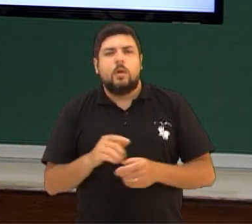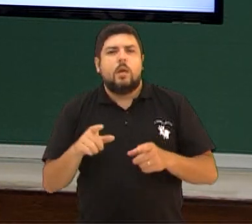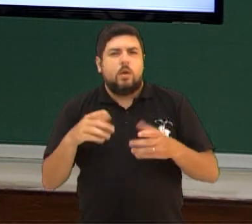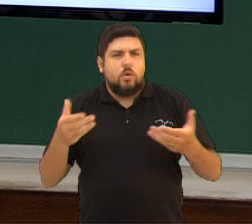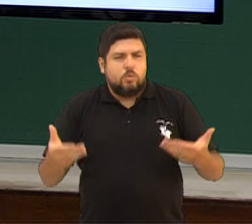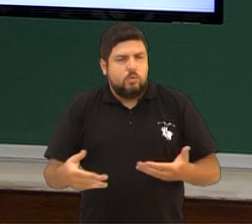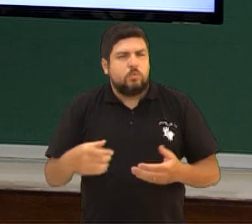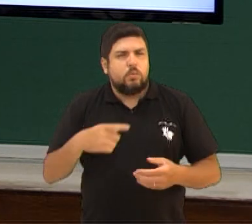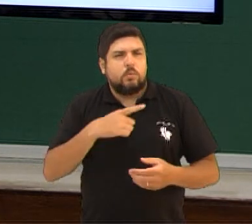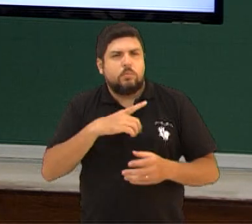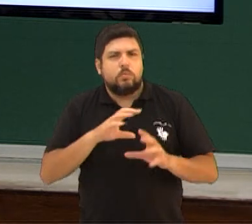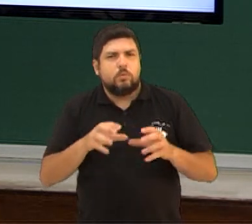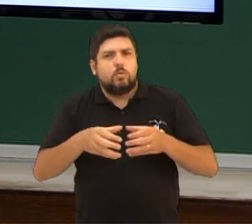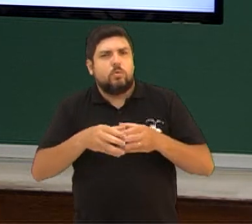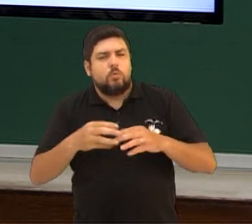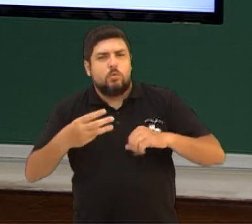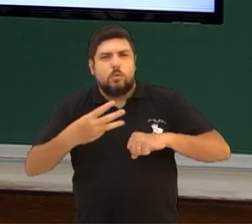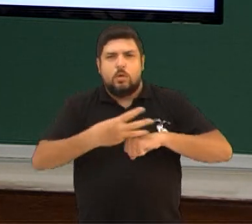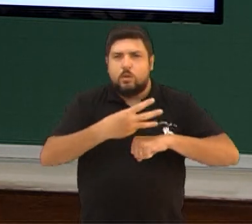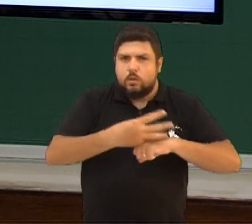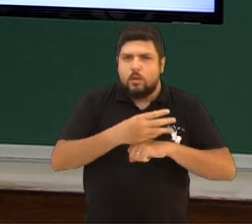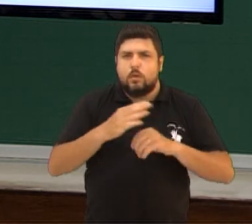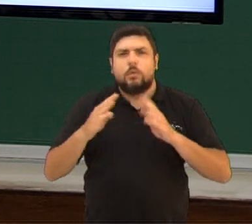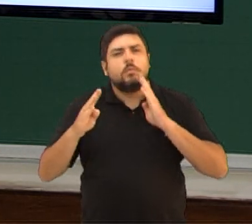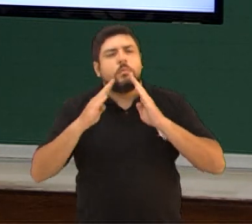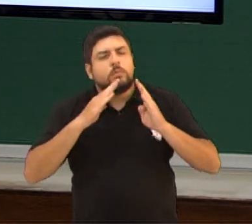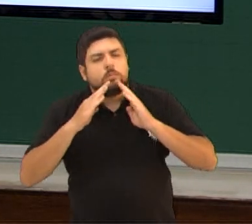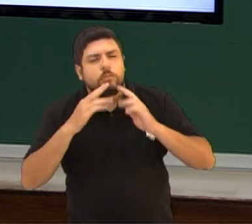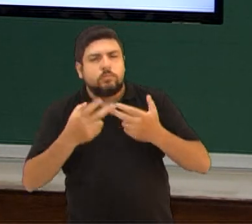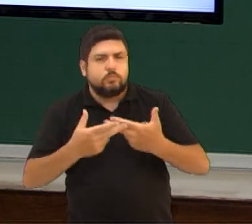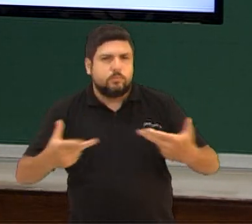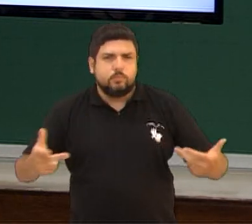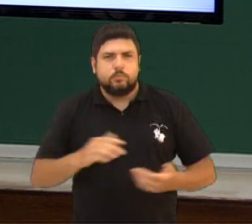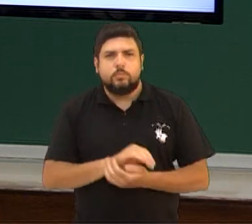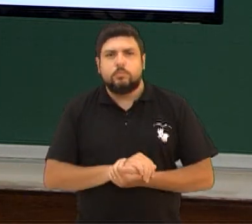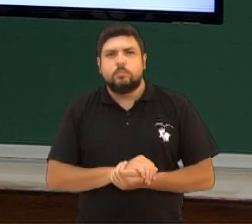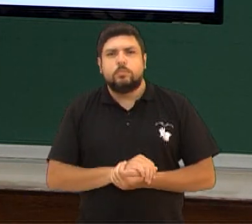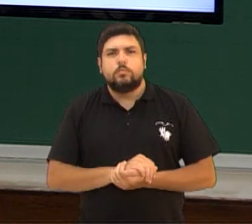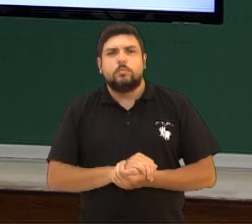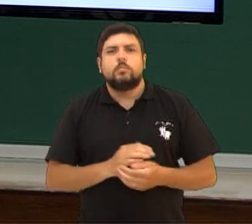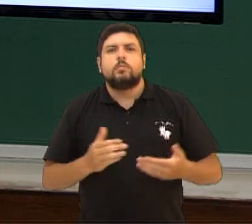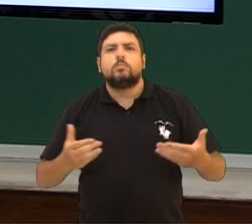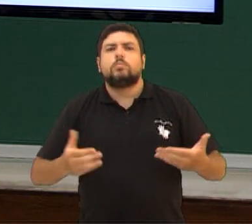grupos de WhatsApp, etc., Facebook, por aí vai. O que acontece?